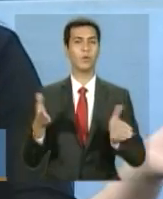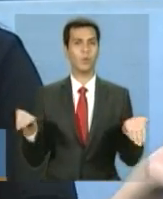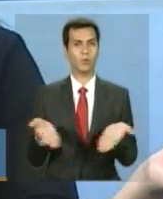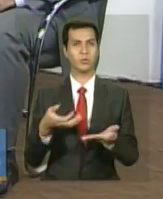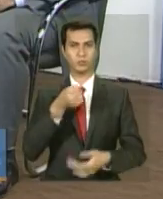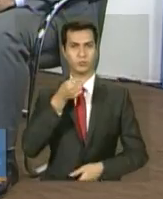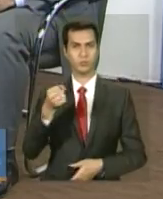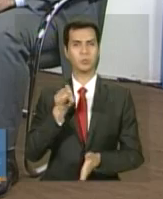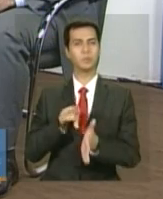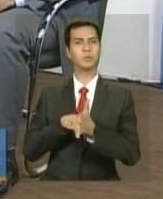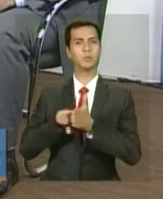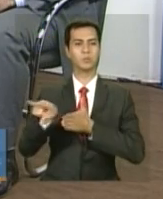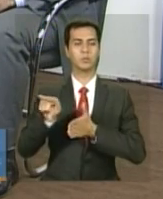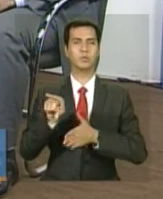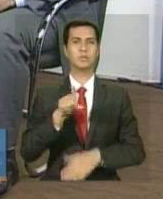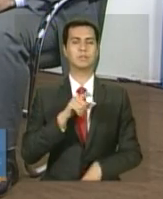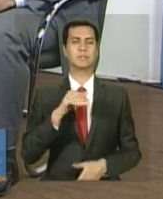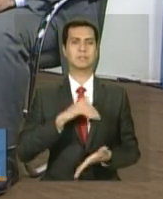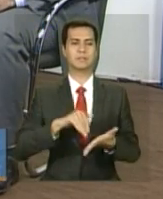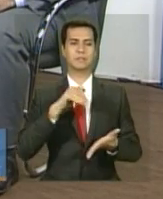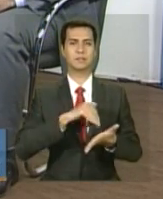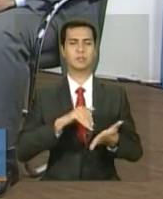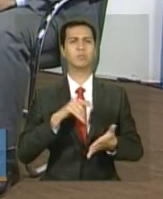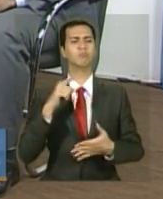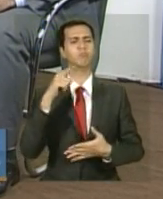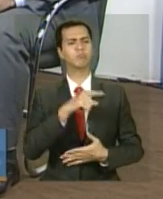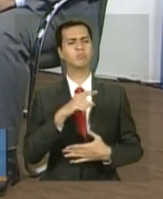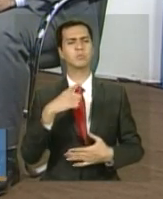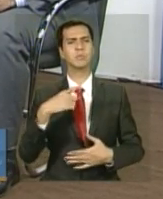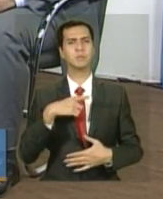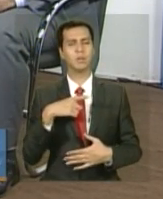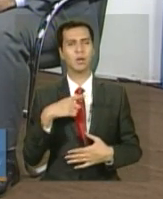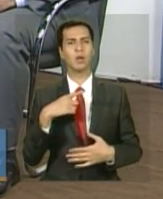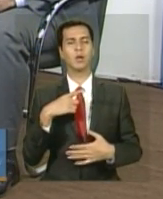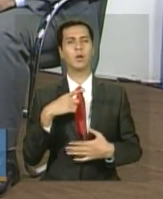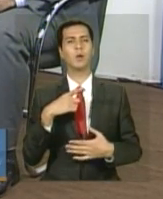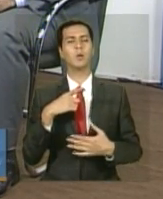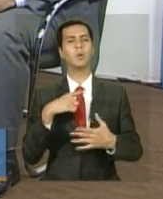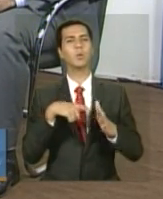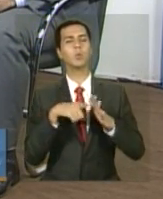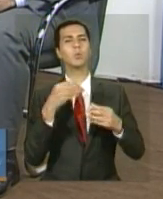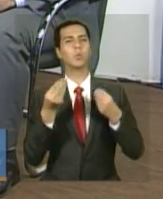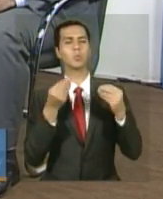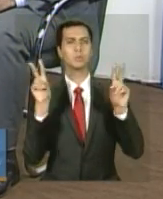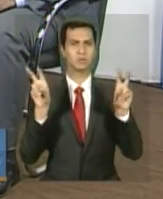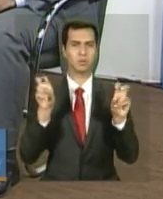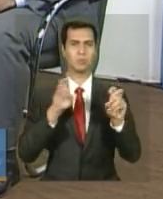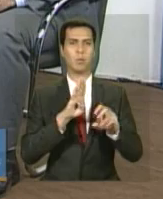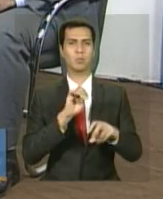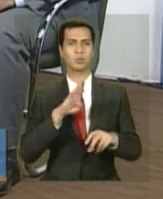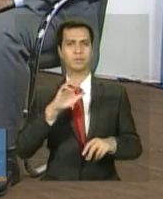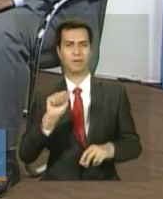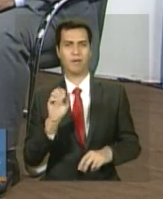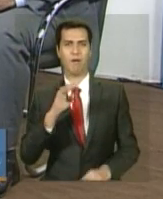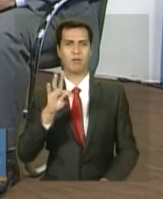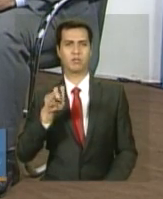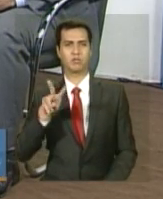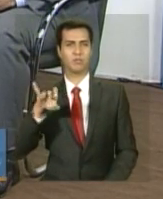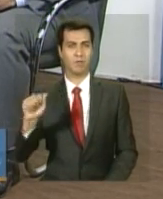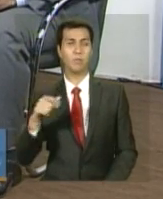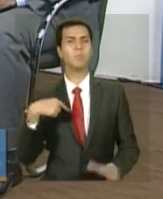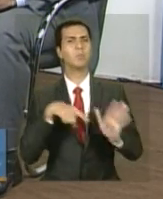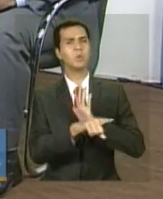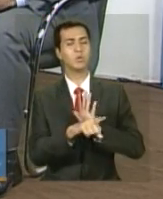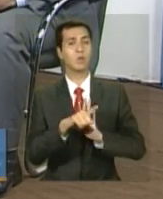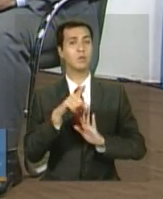hoje perguntando pro secretário justamente sobre essa questão do buscativa secretário bom a ideia do plano é justamente resgatar